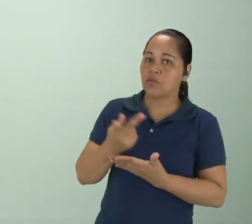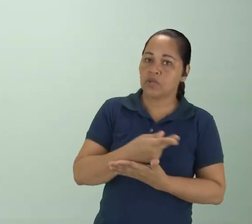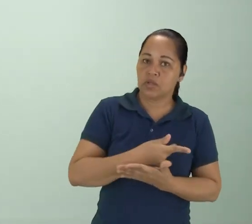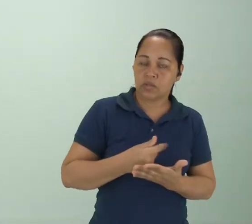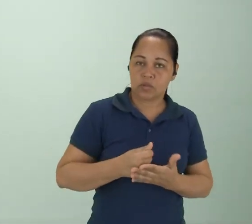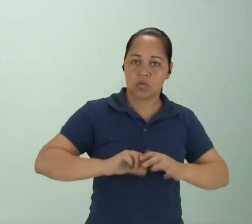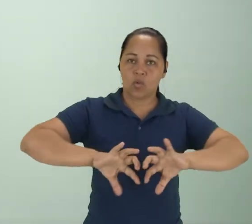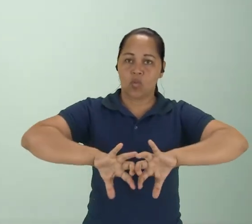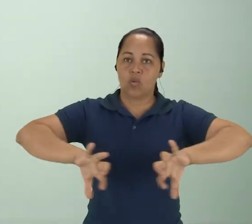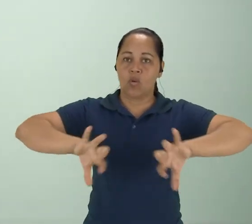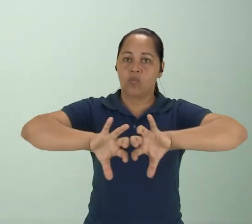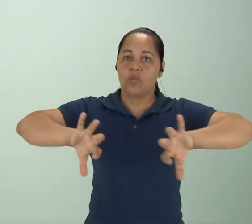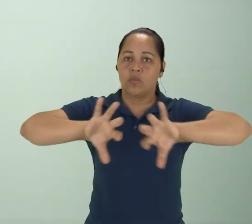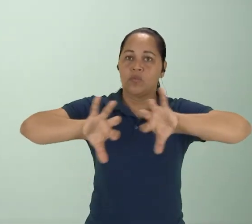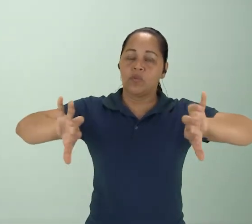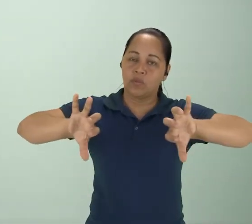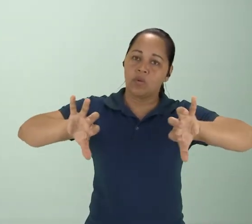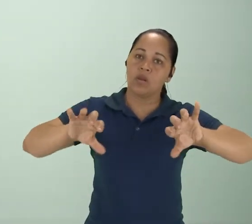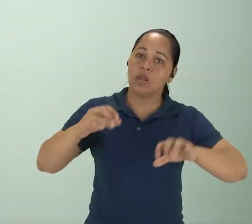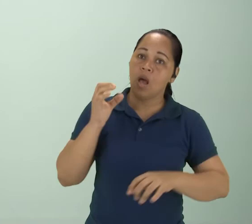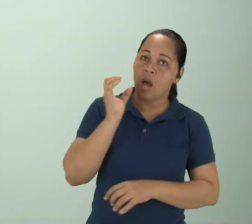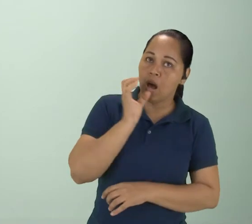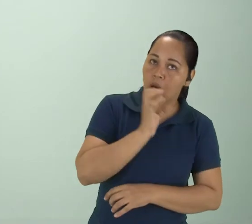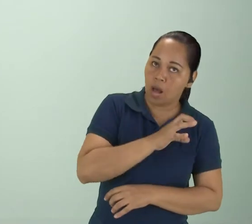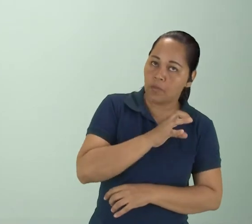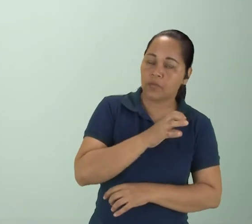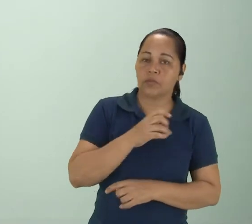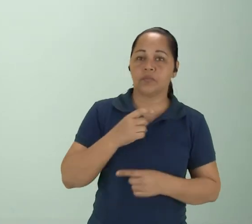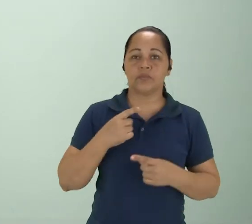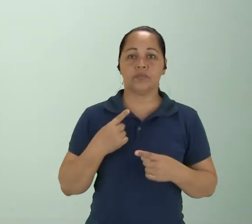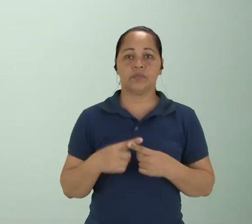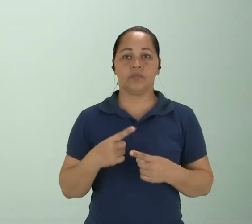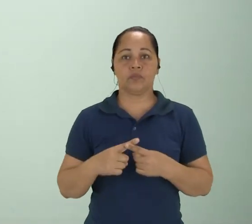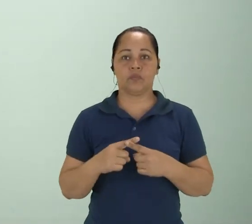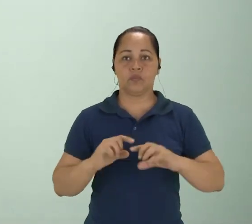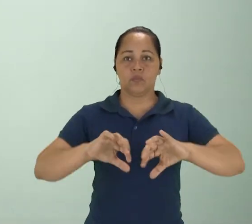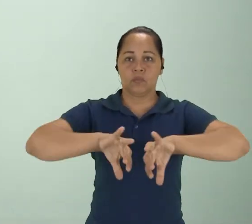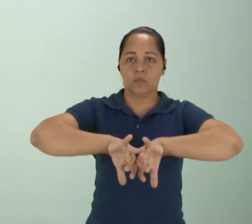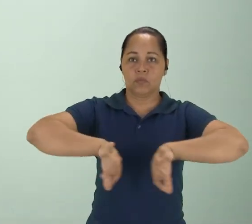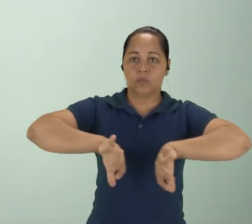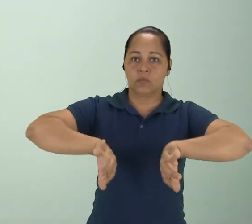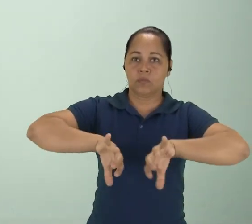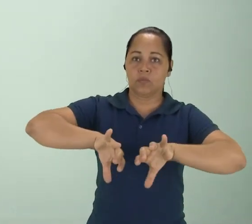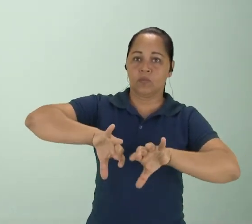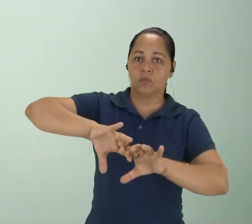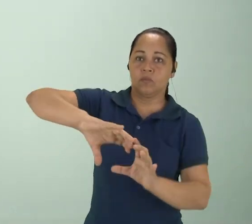processo muito rápido. Essa separação vai levar cada